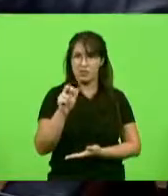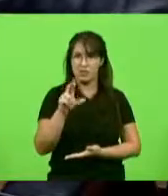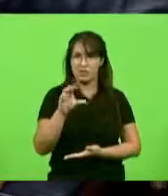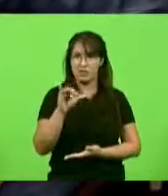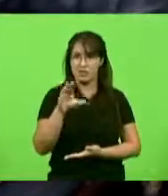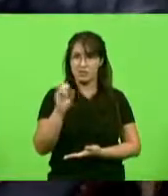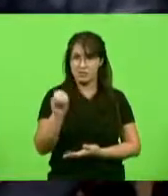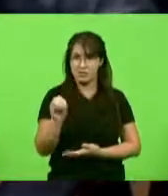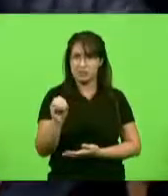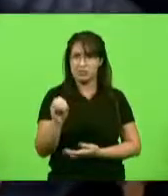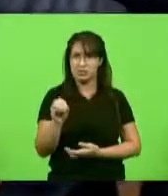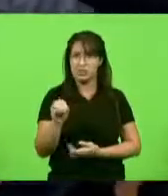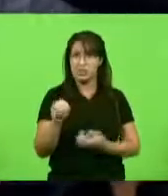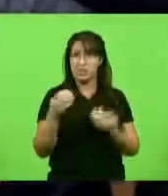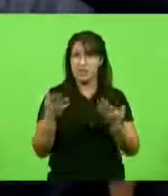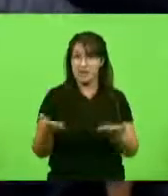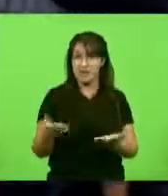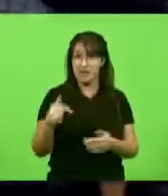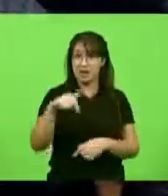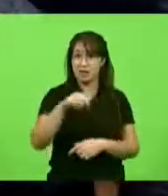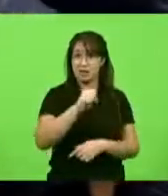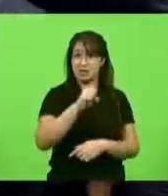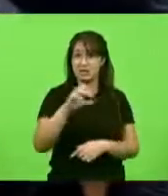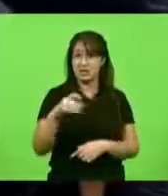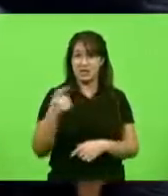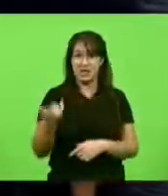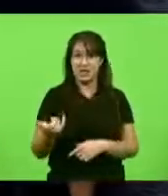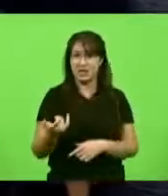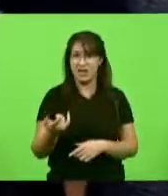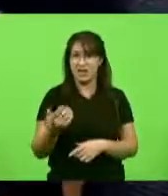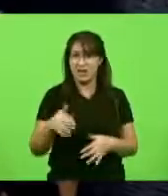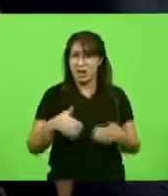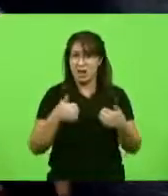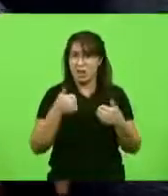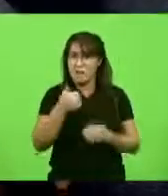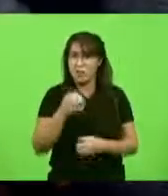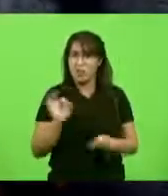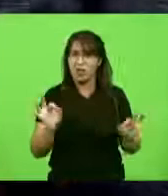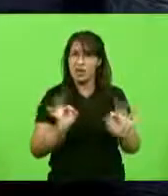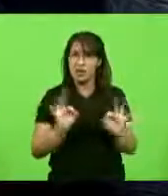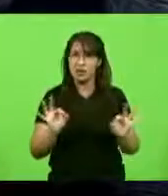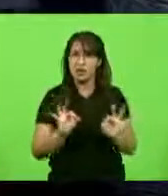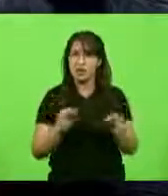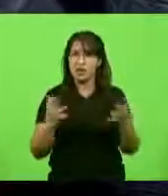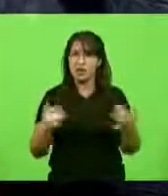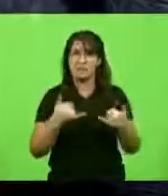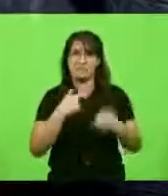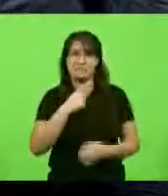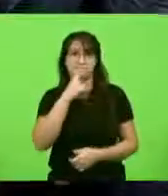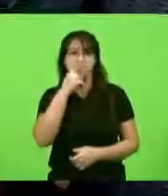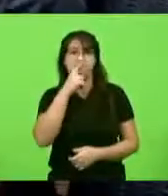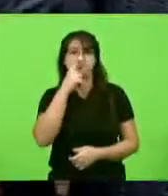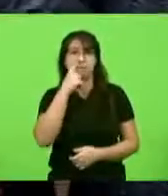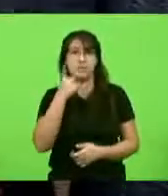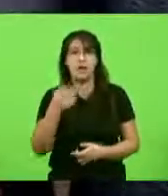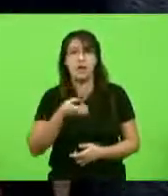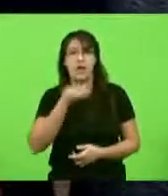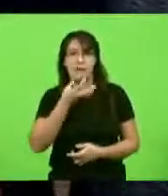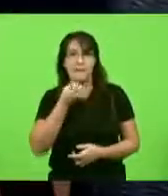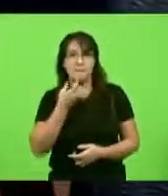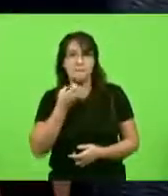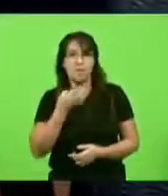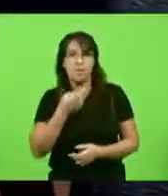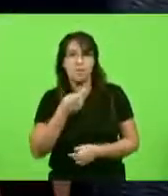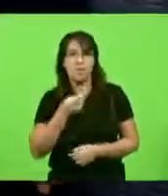Esse cara com Santa Catarina é um mau caráter, é um arrogante. Ele é bom para o Rio Grande do Sul e do Paraná para